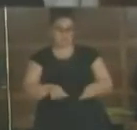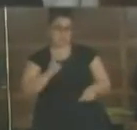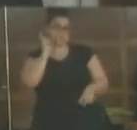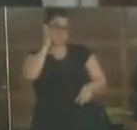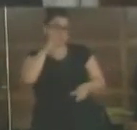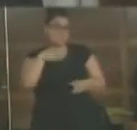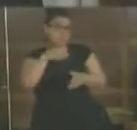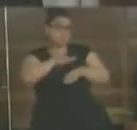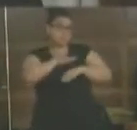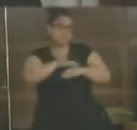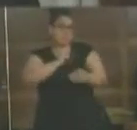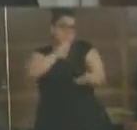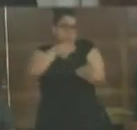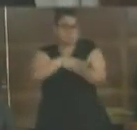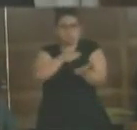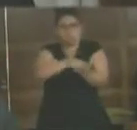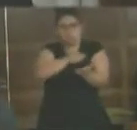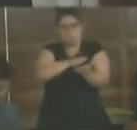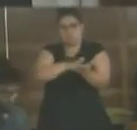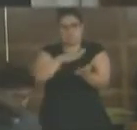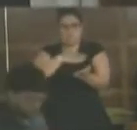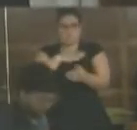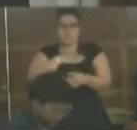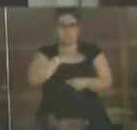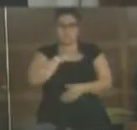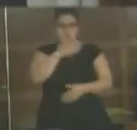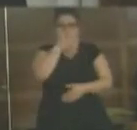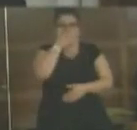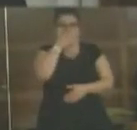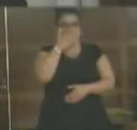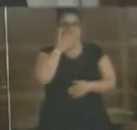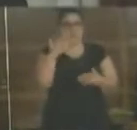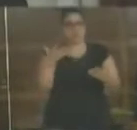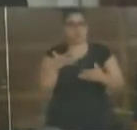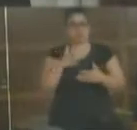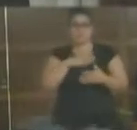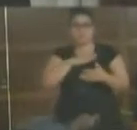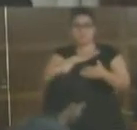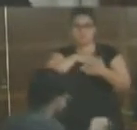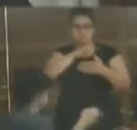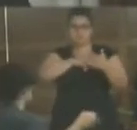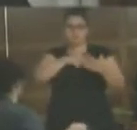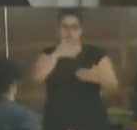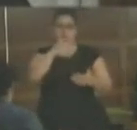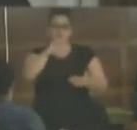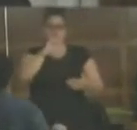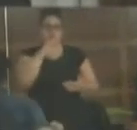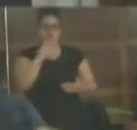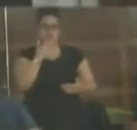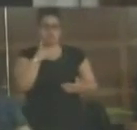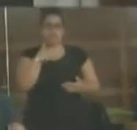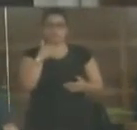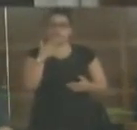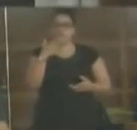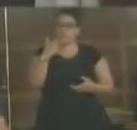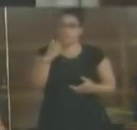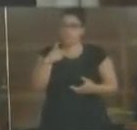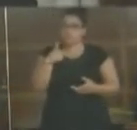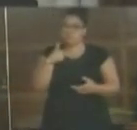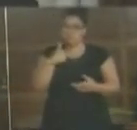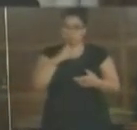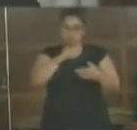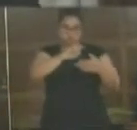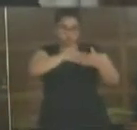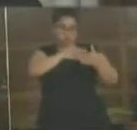meus impostos também. Então está aqui subindo o meu requerimento 293, e por falar em requerimento, eu até